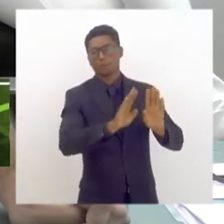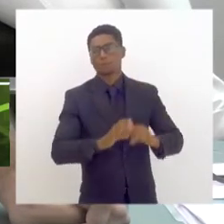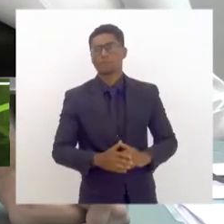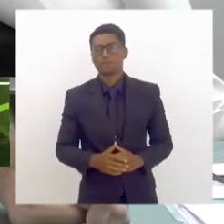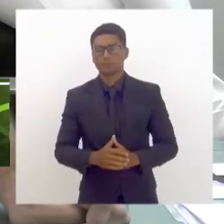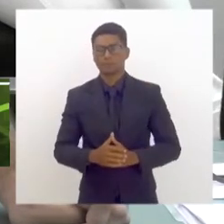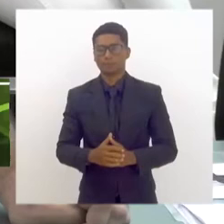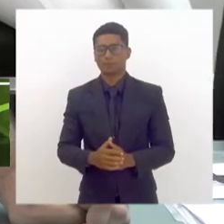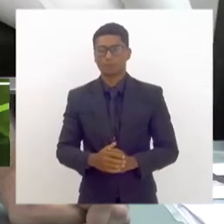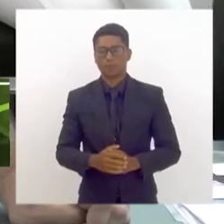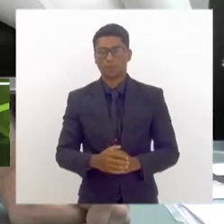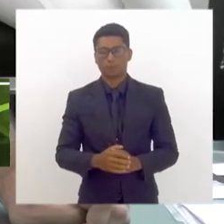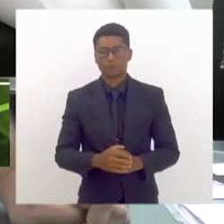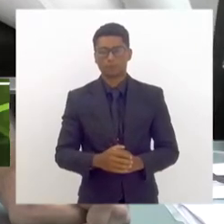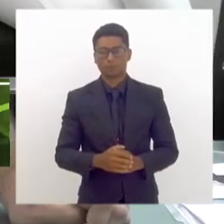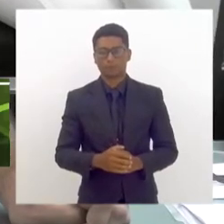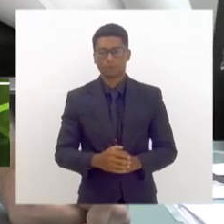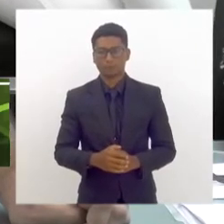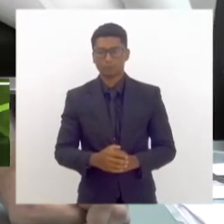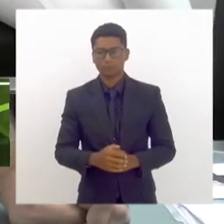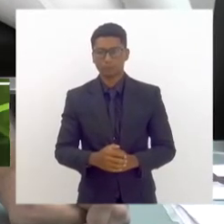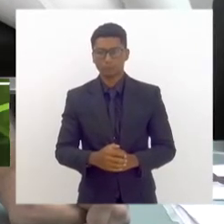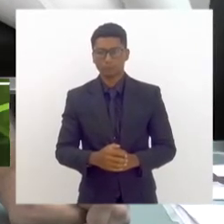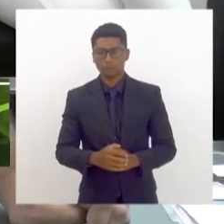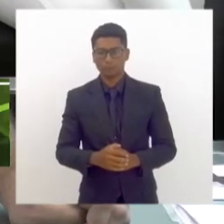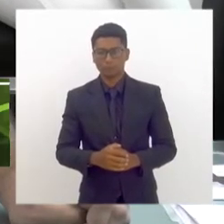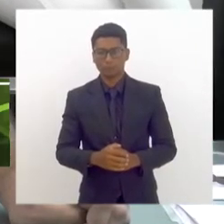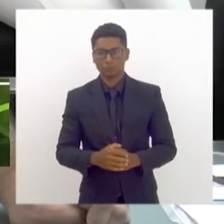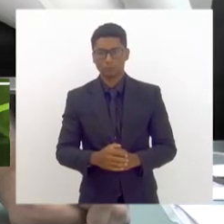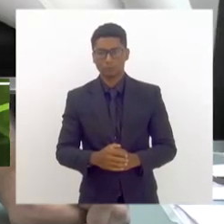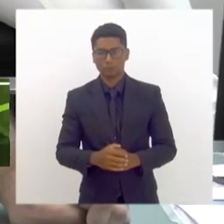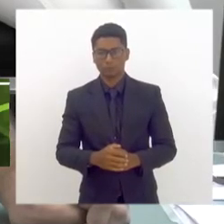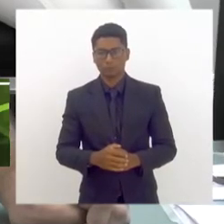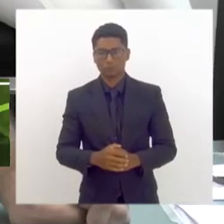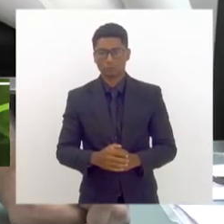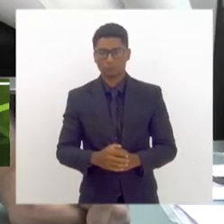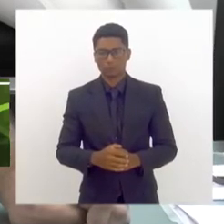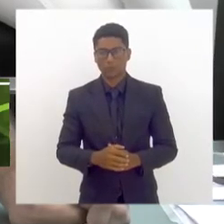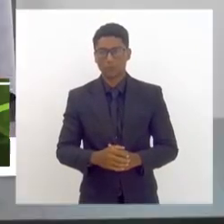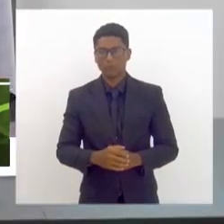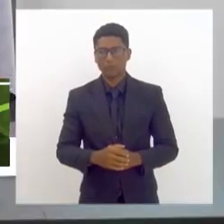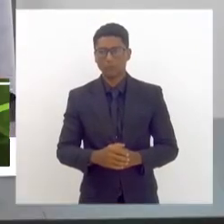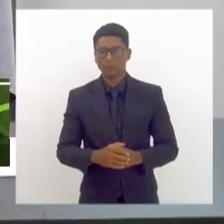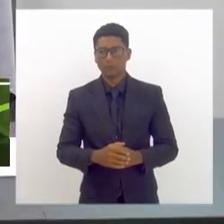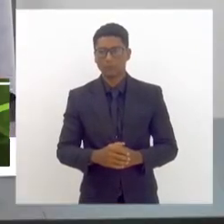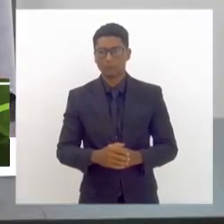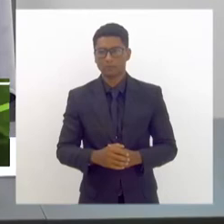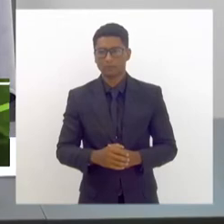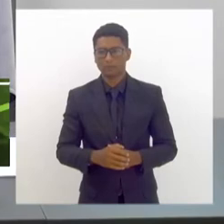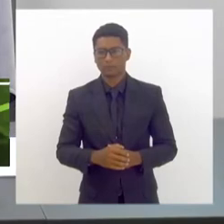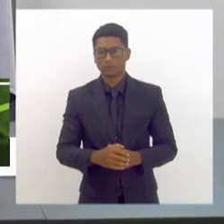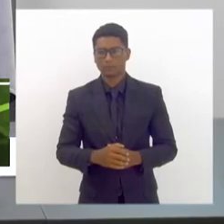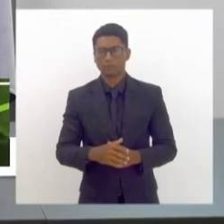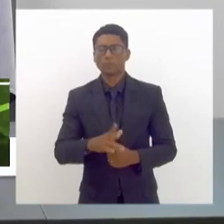Okay. Perfeito. A inspeção escolar também está enfrentando dificuldades. É. A gente, inclusive, recebeu, por